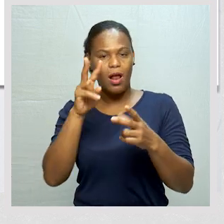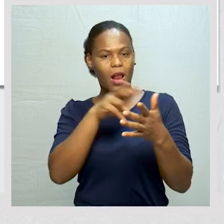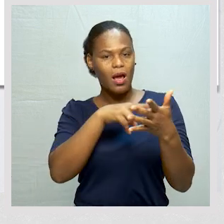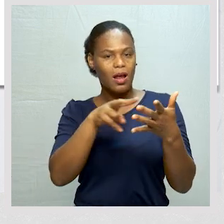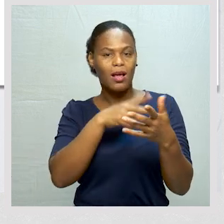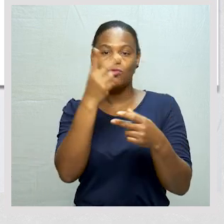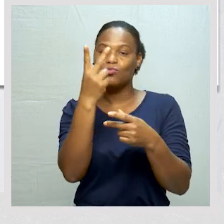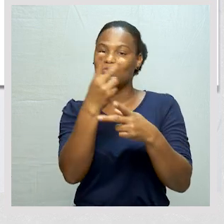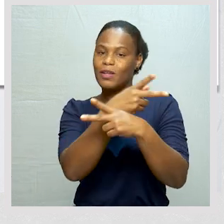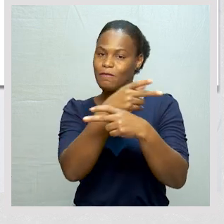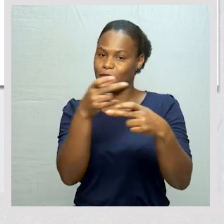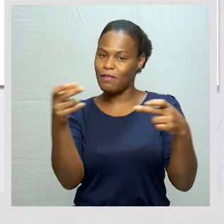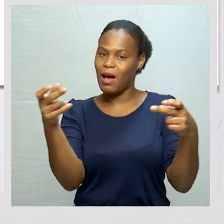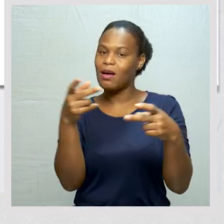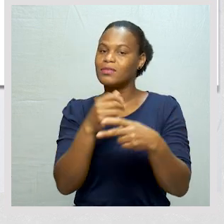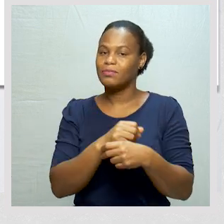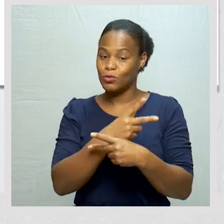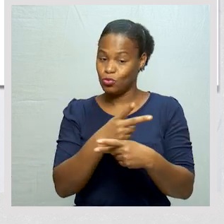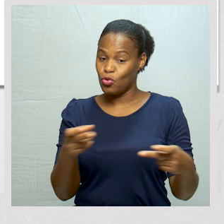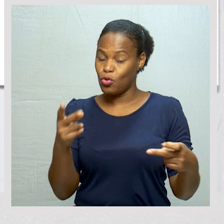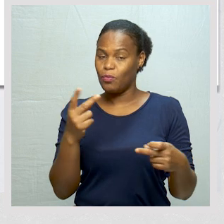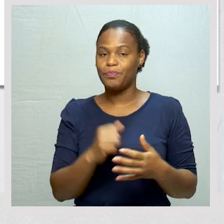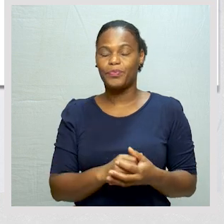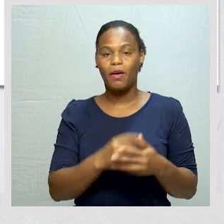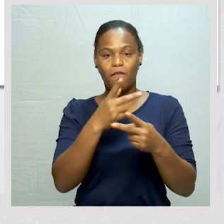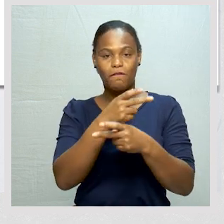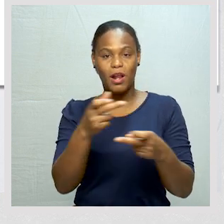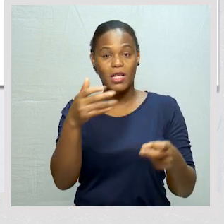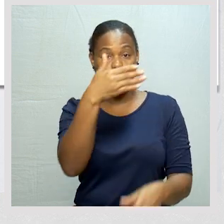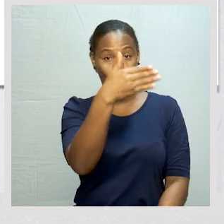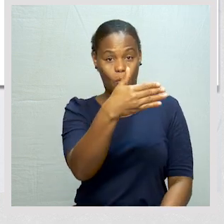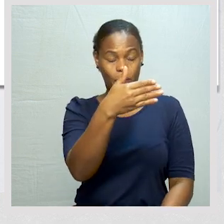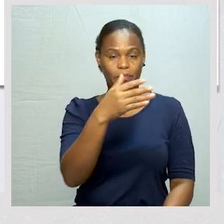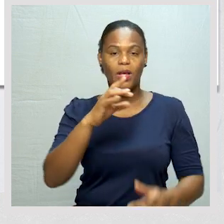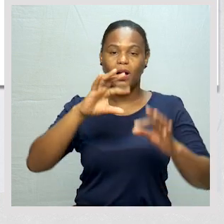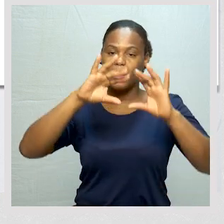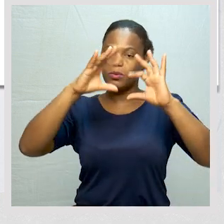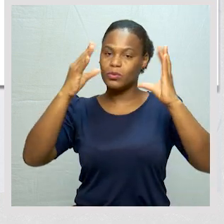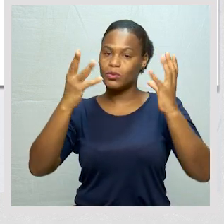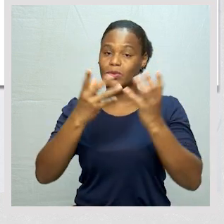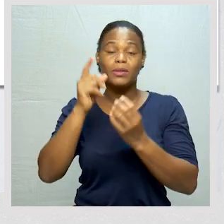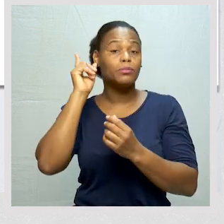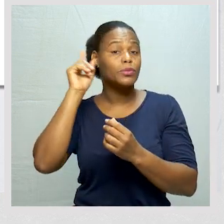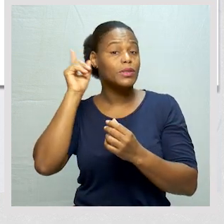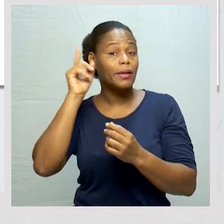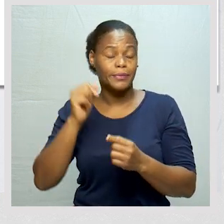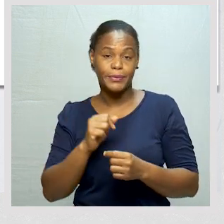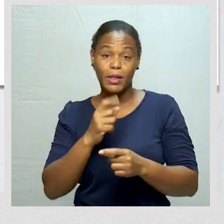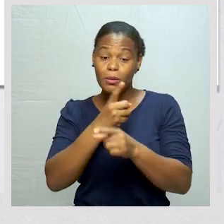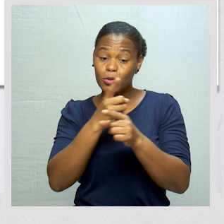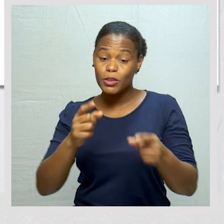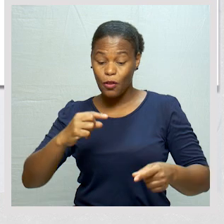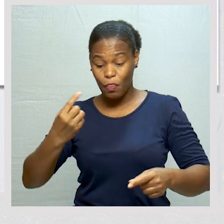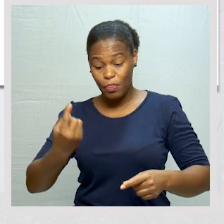as duas frases. Vamos. A frase 1. A natureza é importante, por